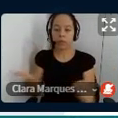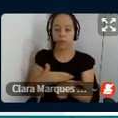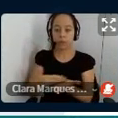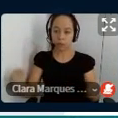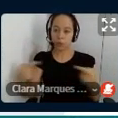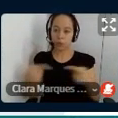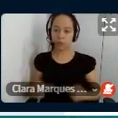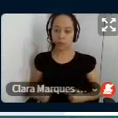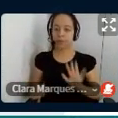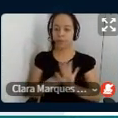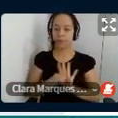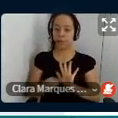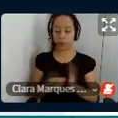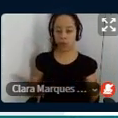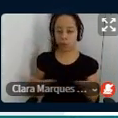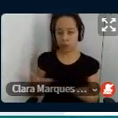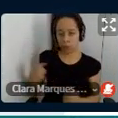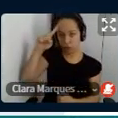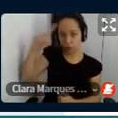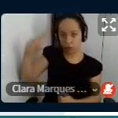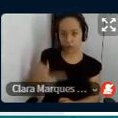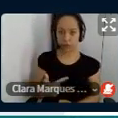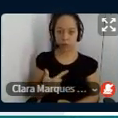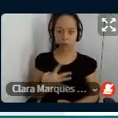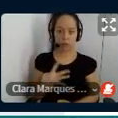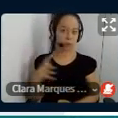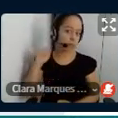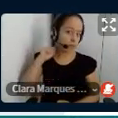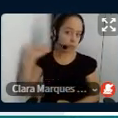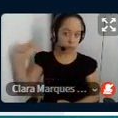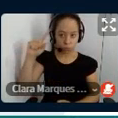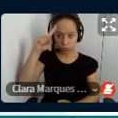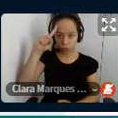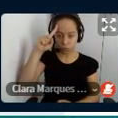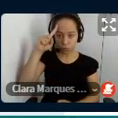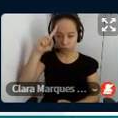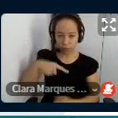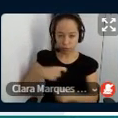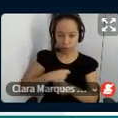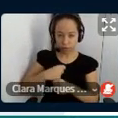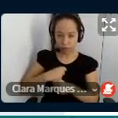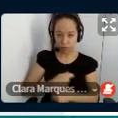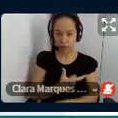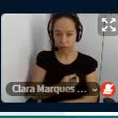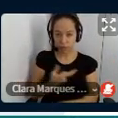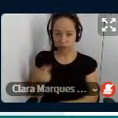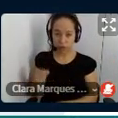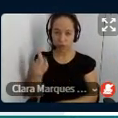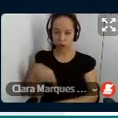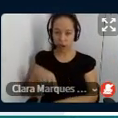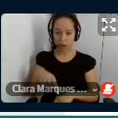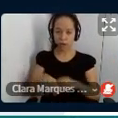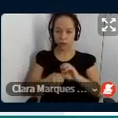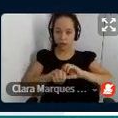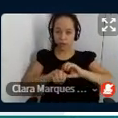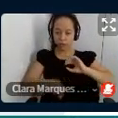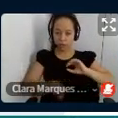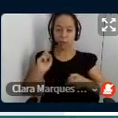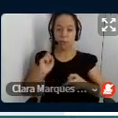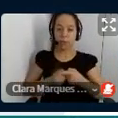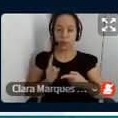e o quarto do quarto 2020 de forma que monta conforme